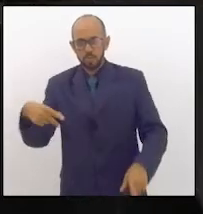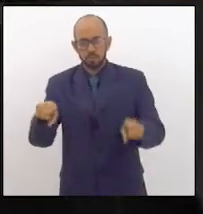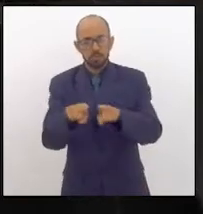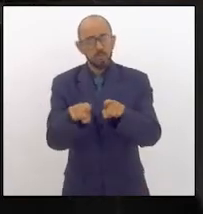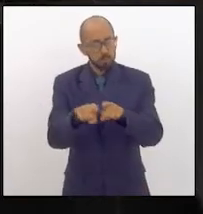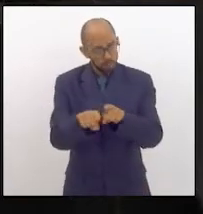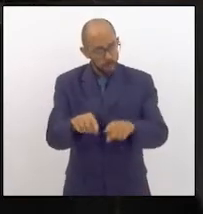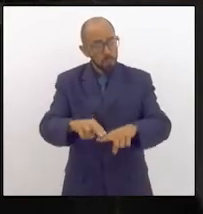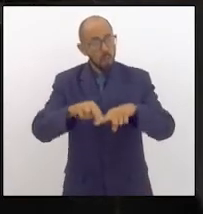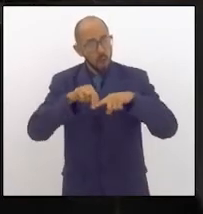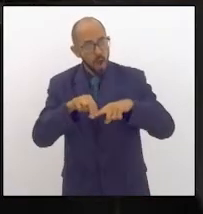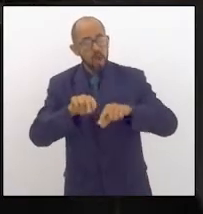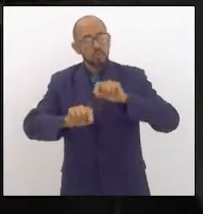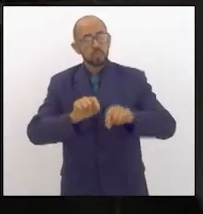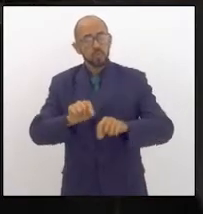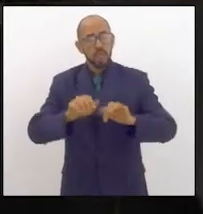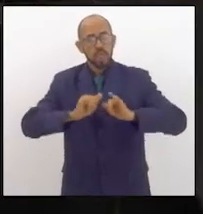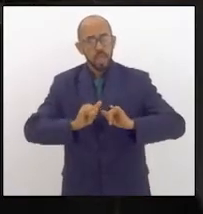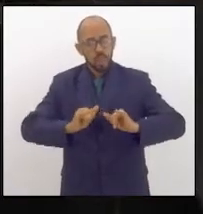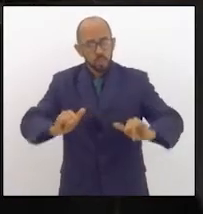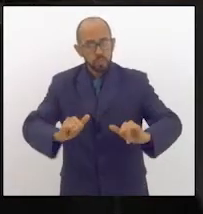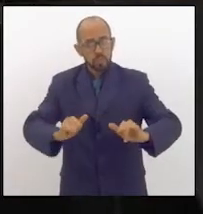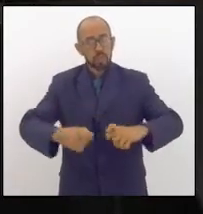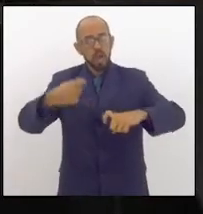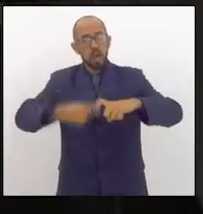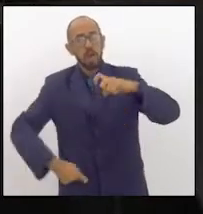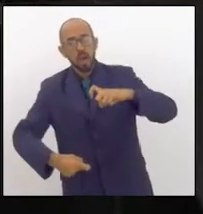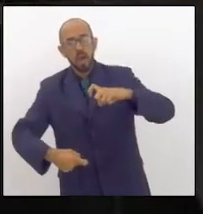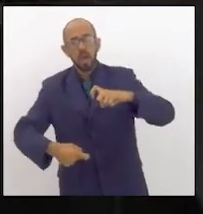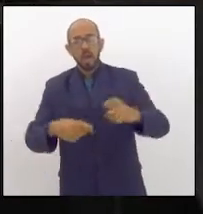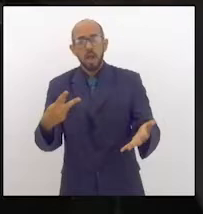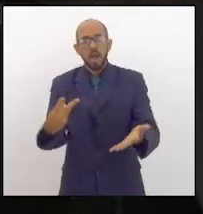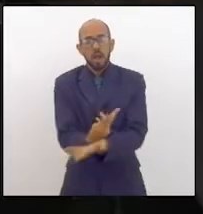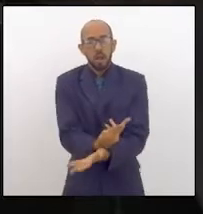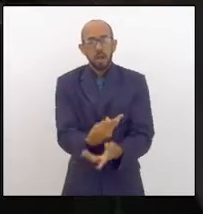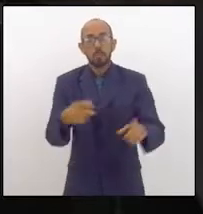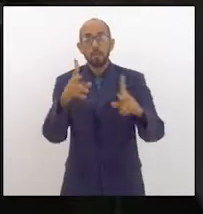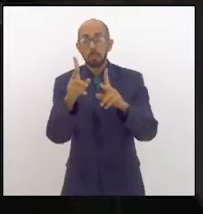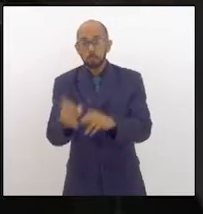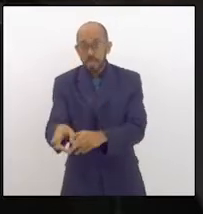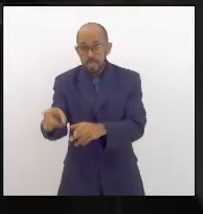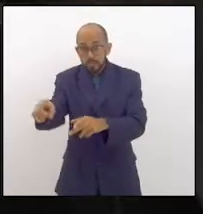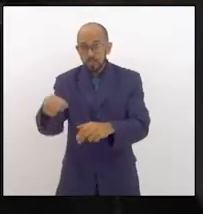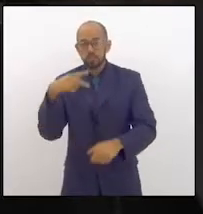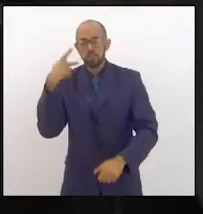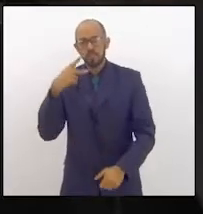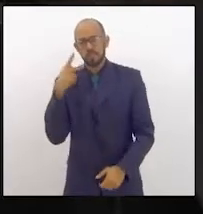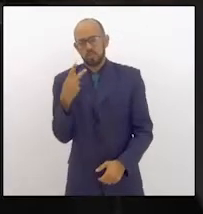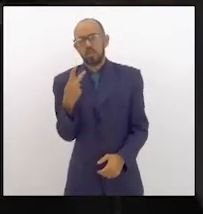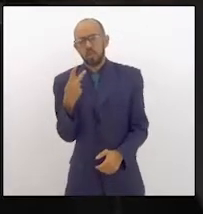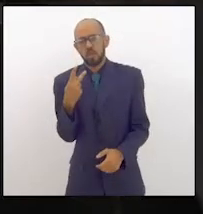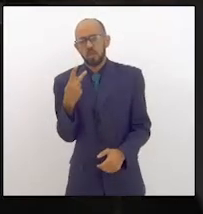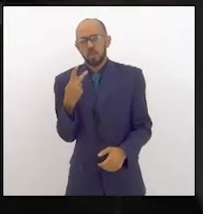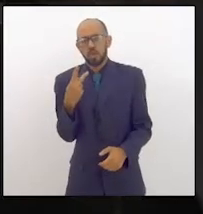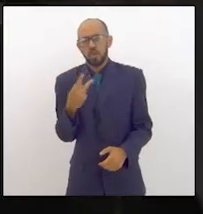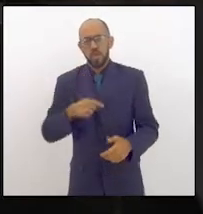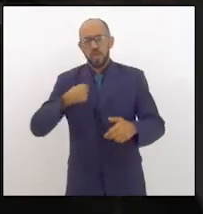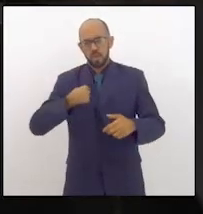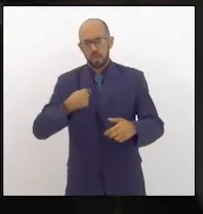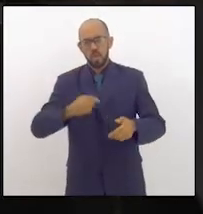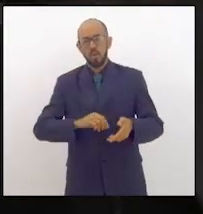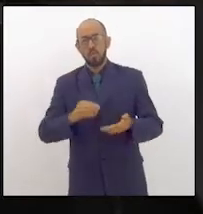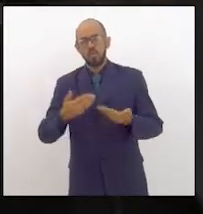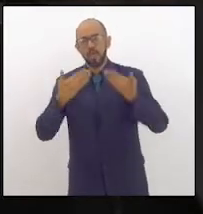também por denúncias de estupros cometido pelo mesmo Vereador eu trago esse